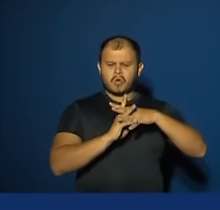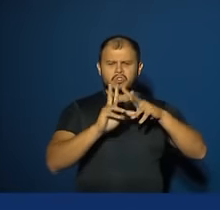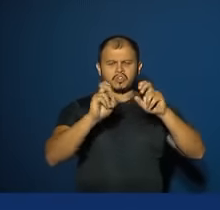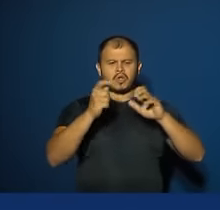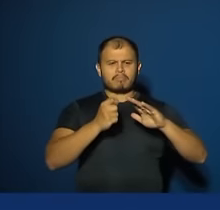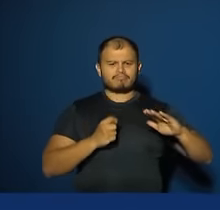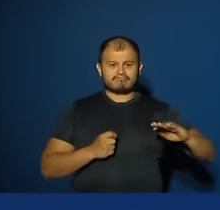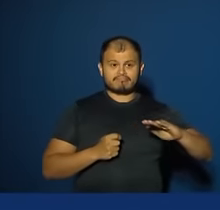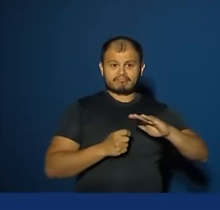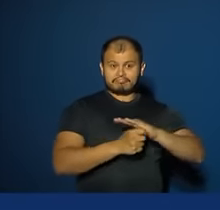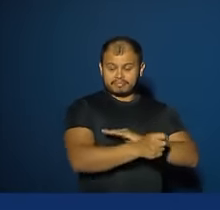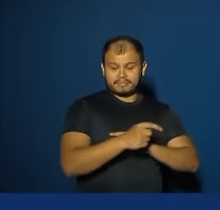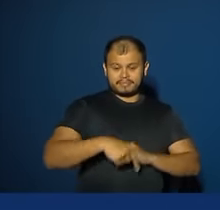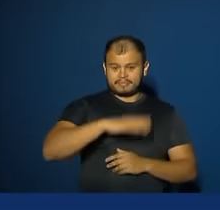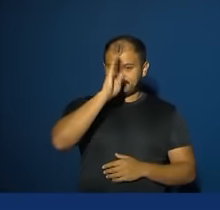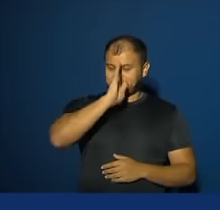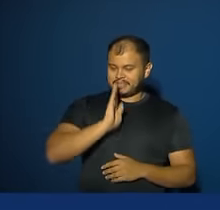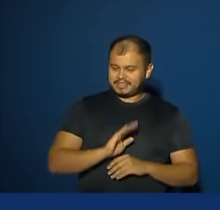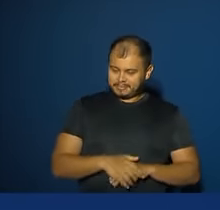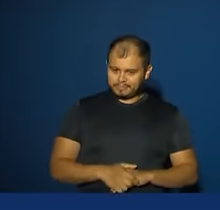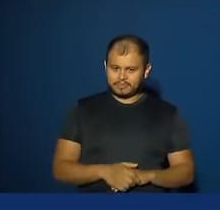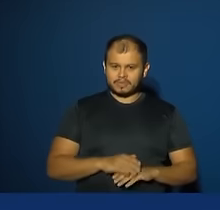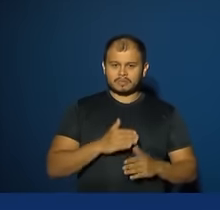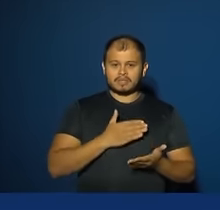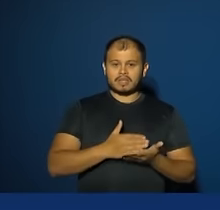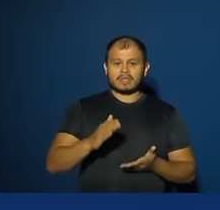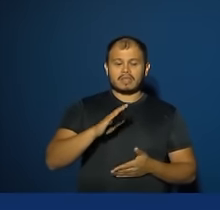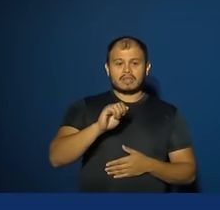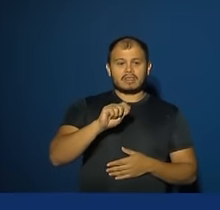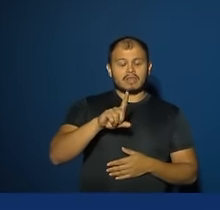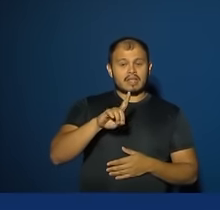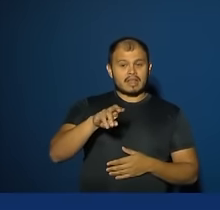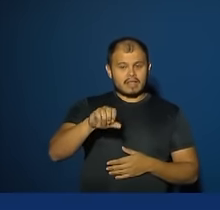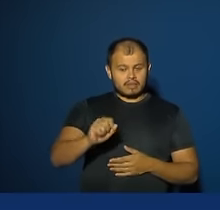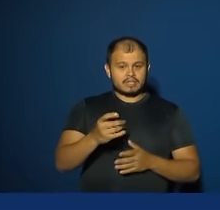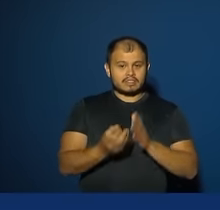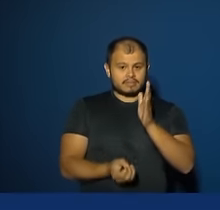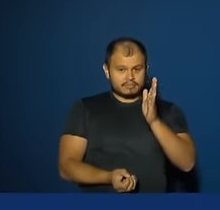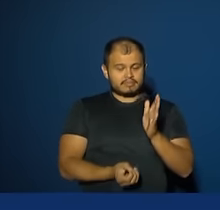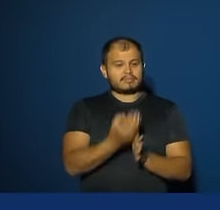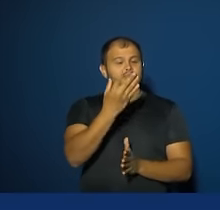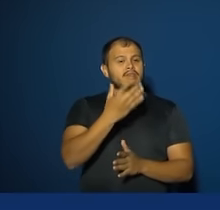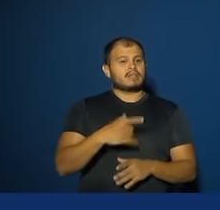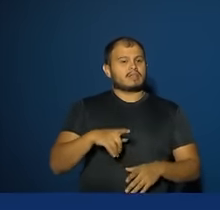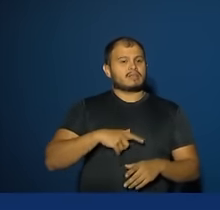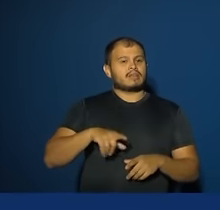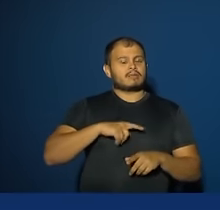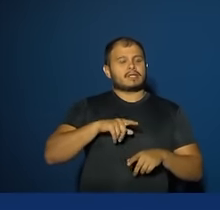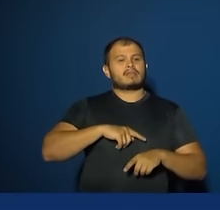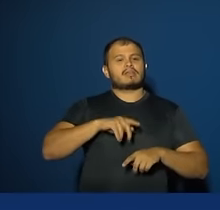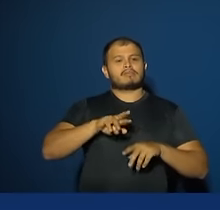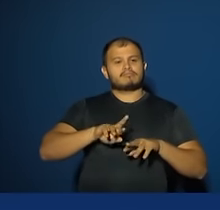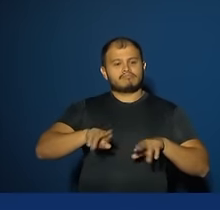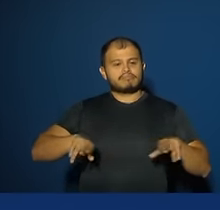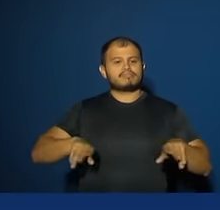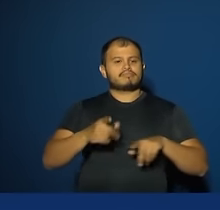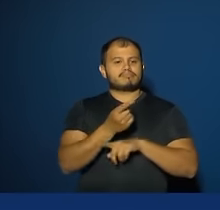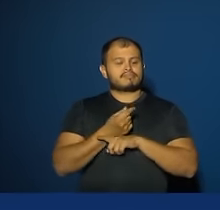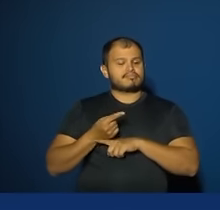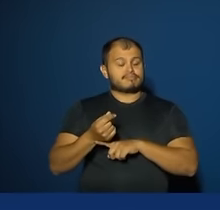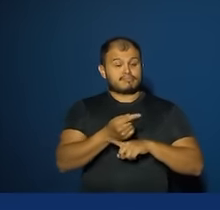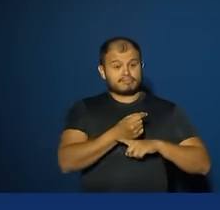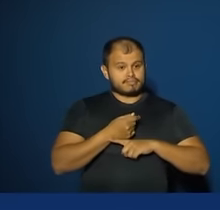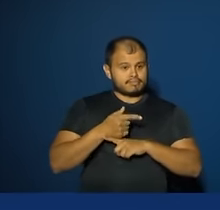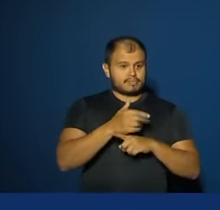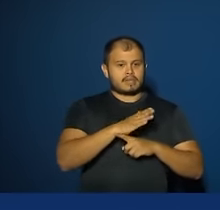brasileiro. Começando pelo Caldas, ele é fundador, CIO e gestor de renda variável da Clave Capital.